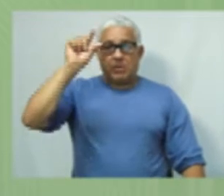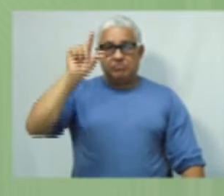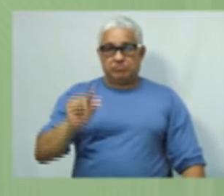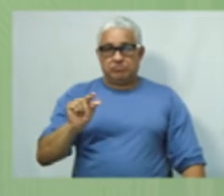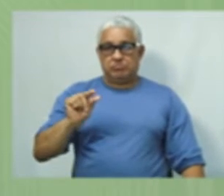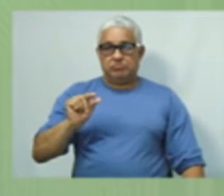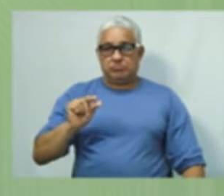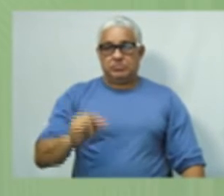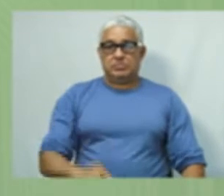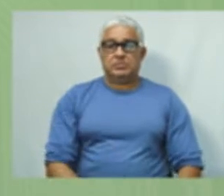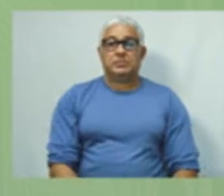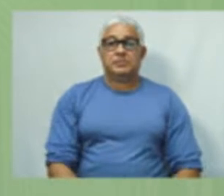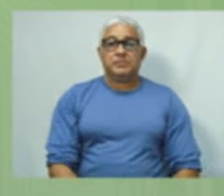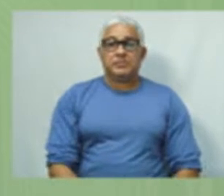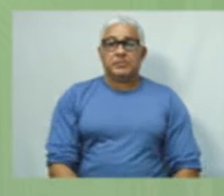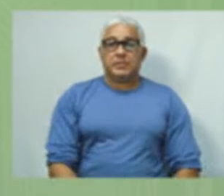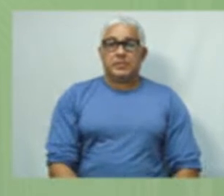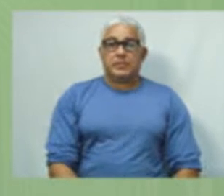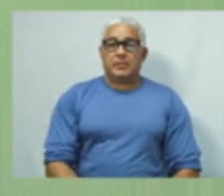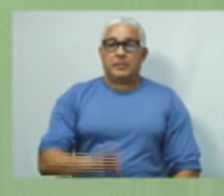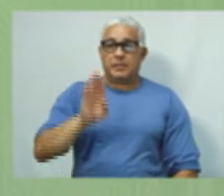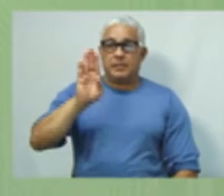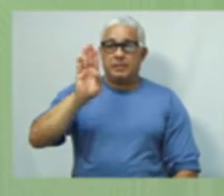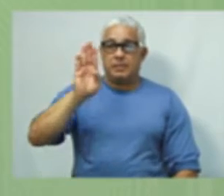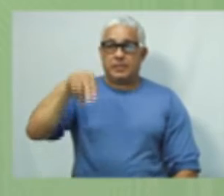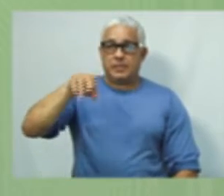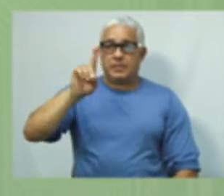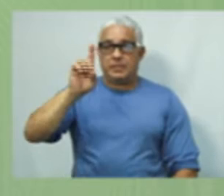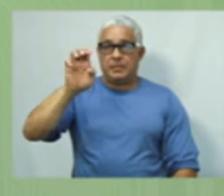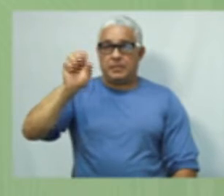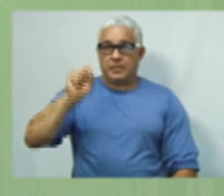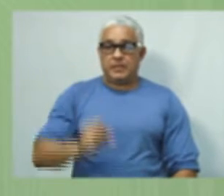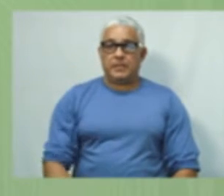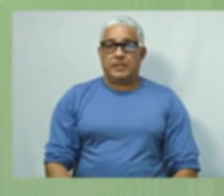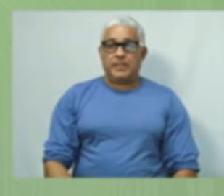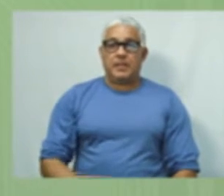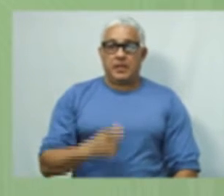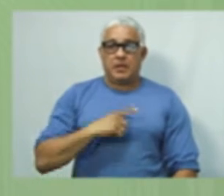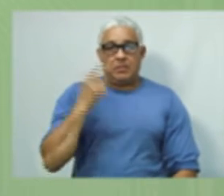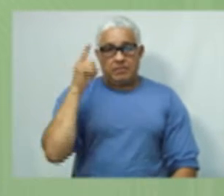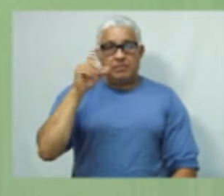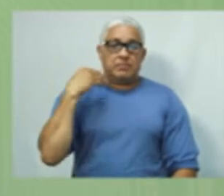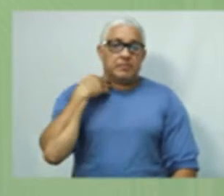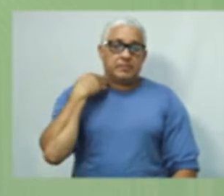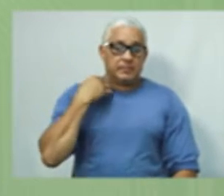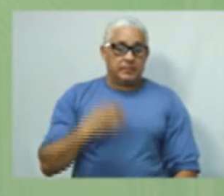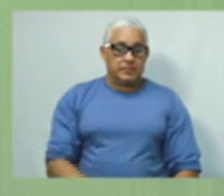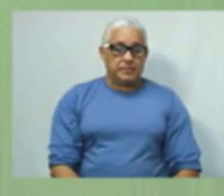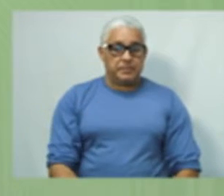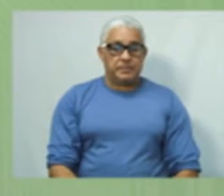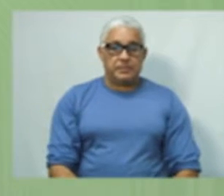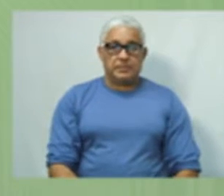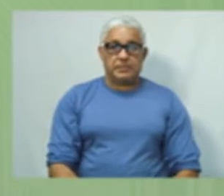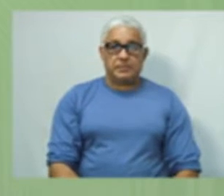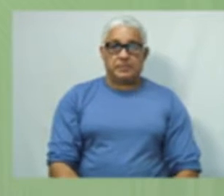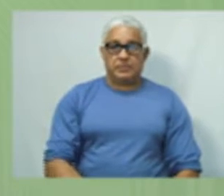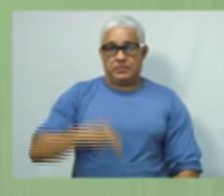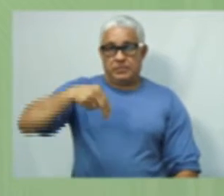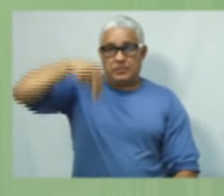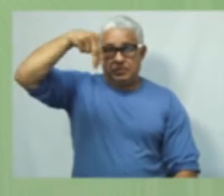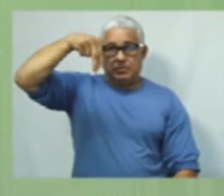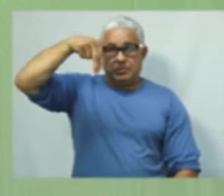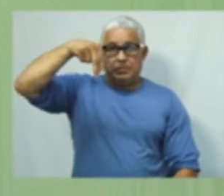nosso país. Né, eu tenho o BNDES, tenho outros bancos também no norte do nosso país,